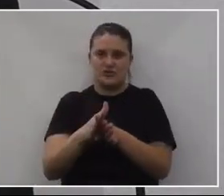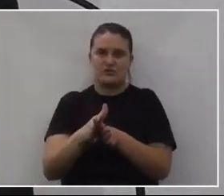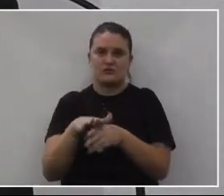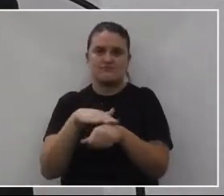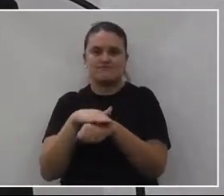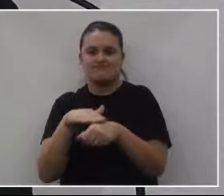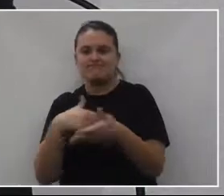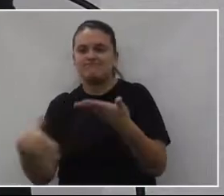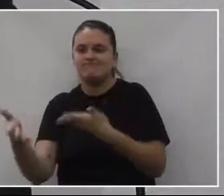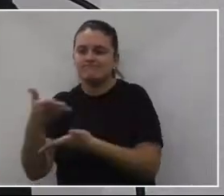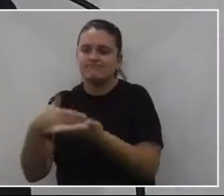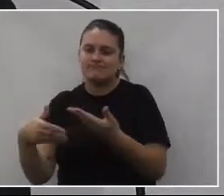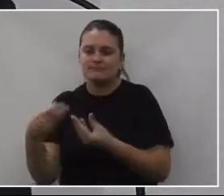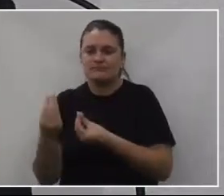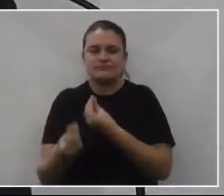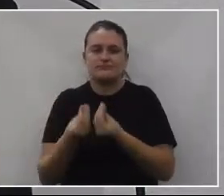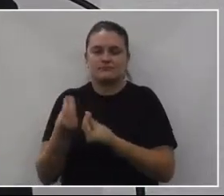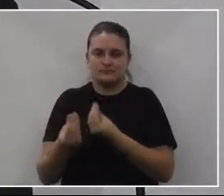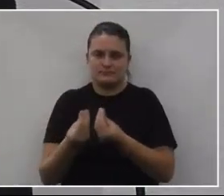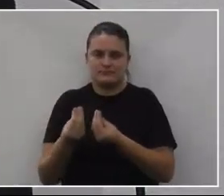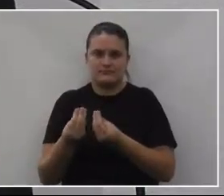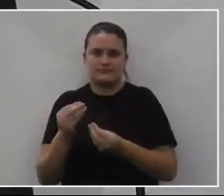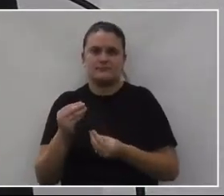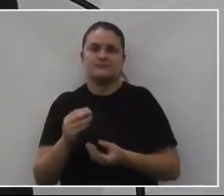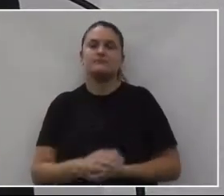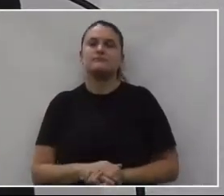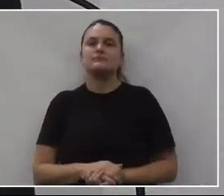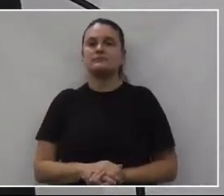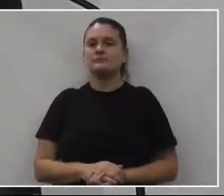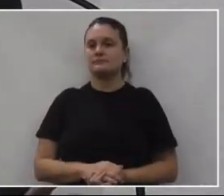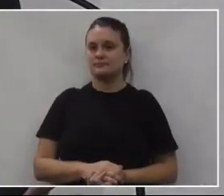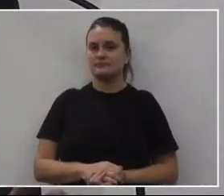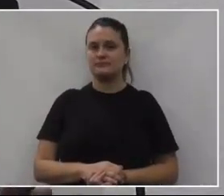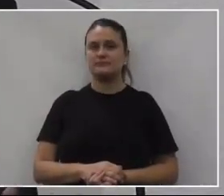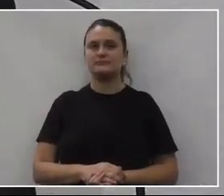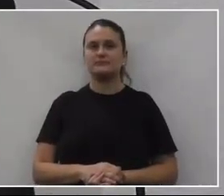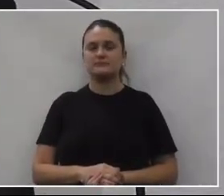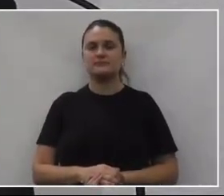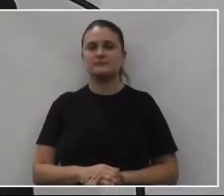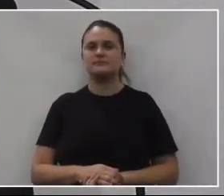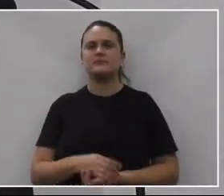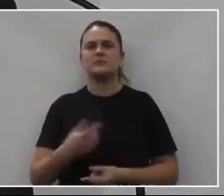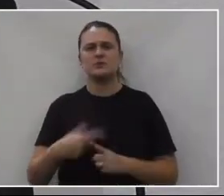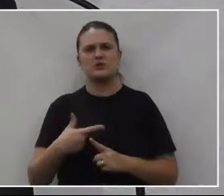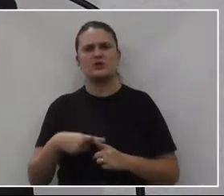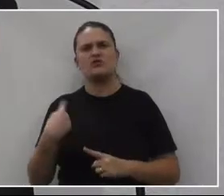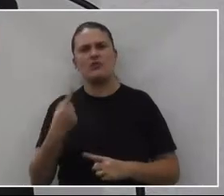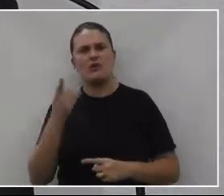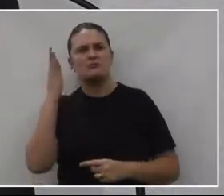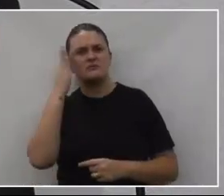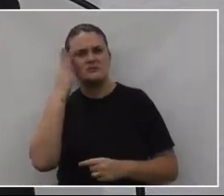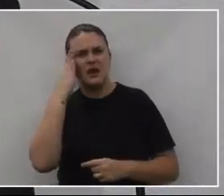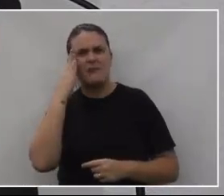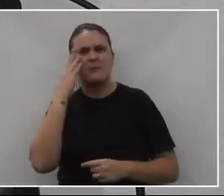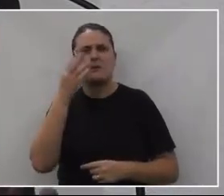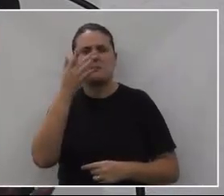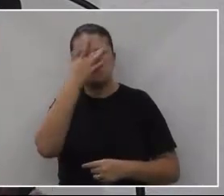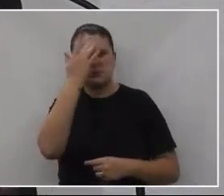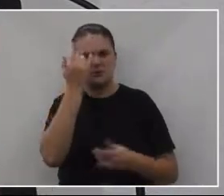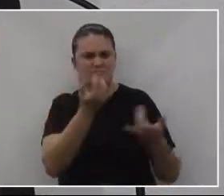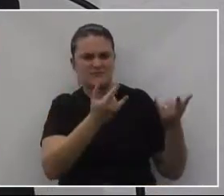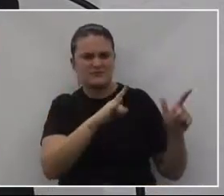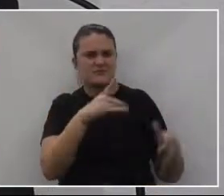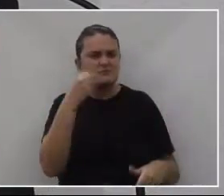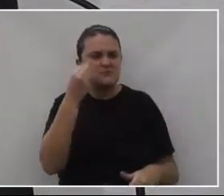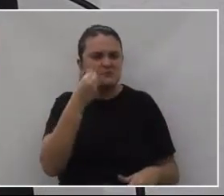mercado consumidor, quando nem poderiam, né? Mas nós sabemos que vai acontecer de o adolescente experimentar a bebida antes de fazer 18 anos e vai,